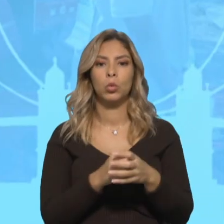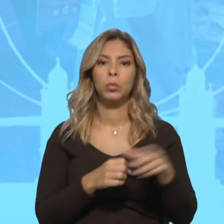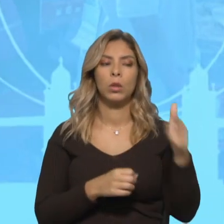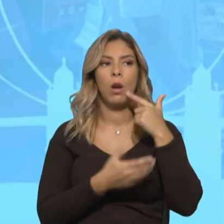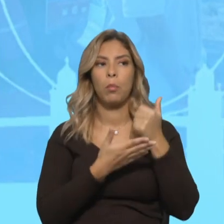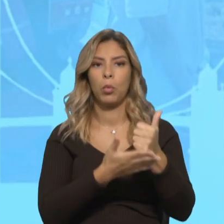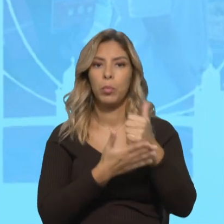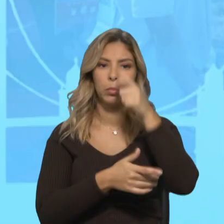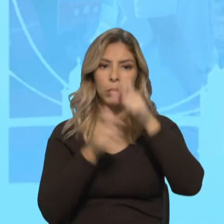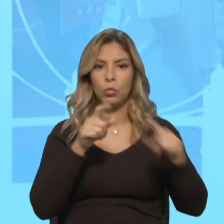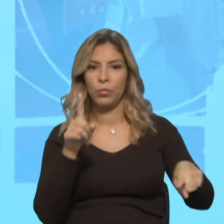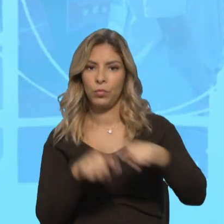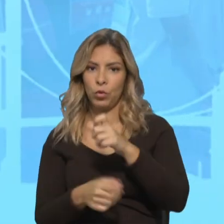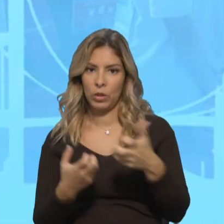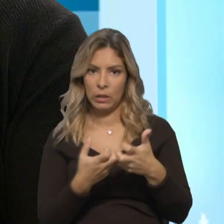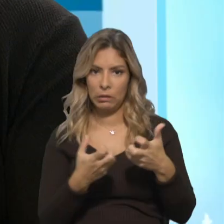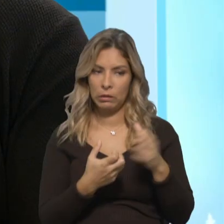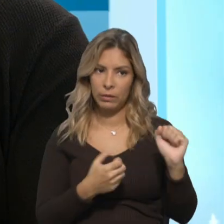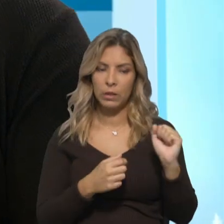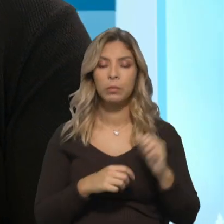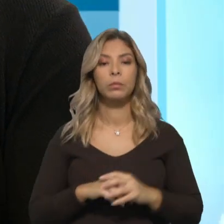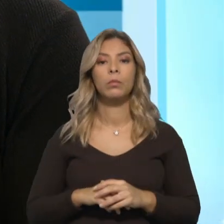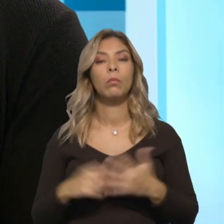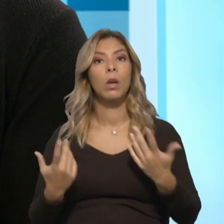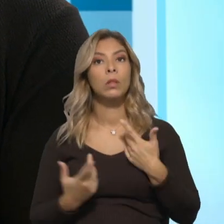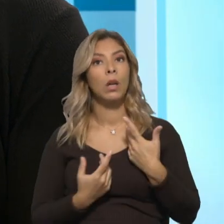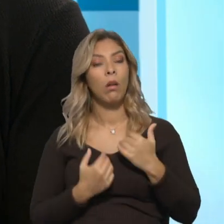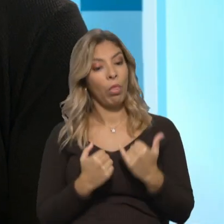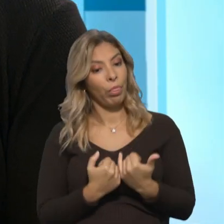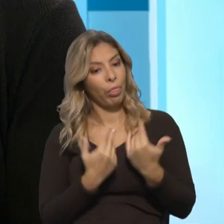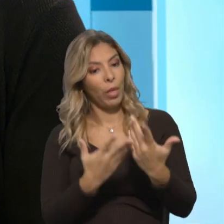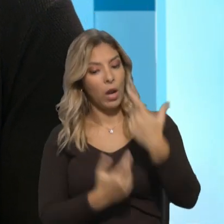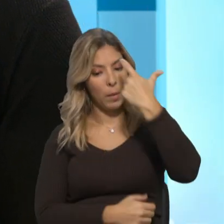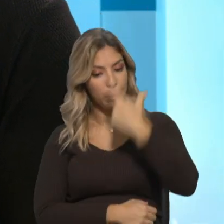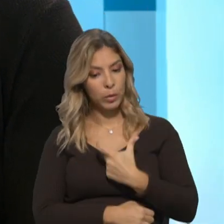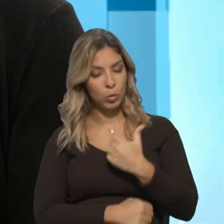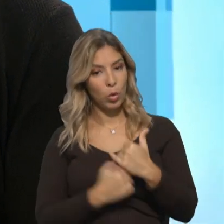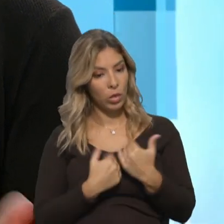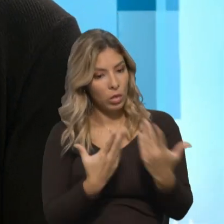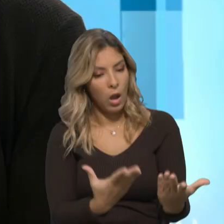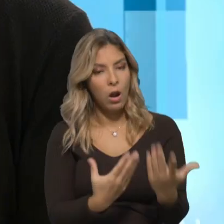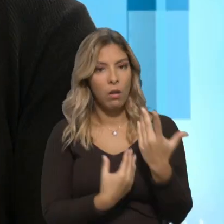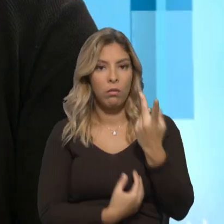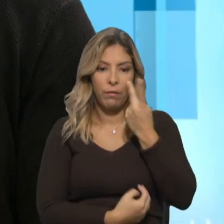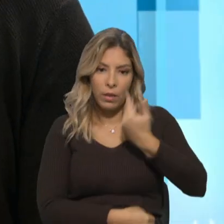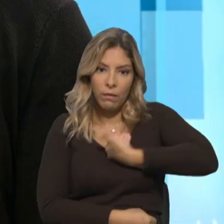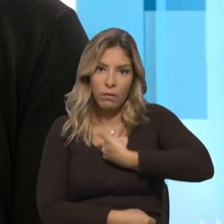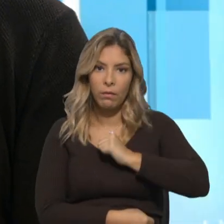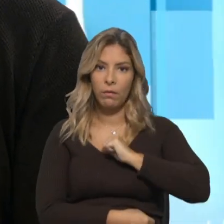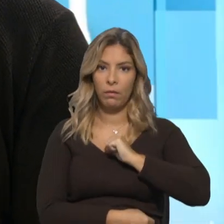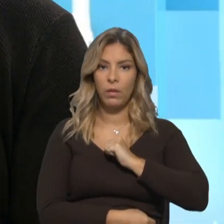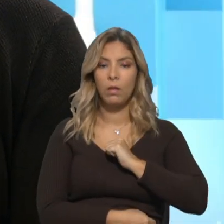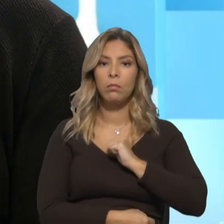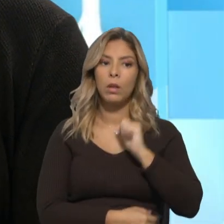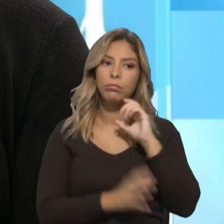e tal, mas esta questão do estarmos ali até ao dar a vida é parte do nosso carisma, digamos assim, mas também da